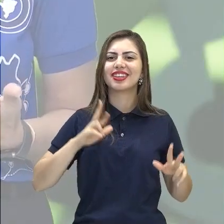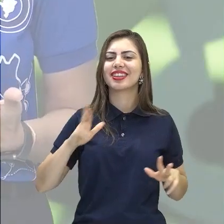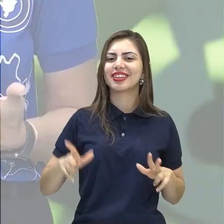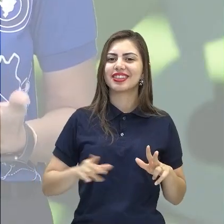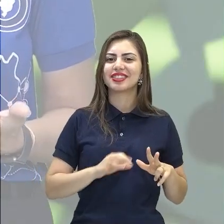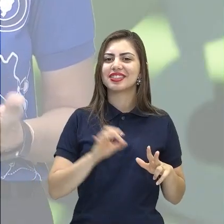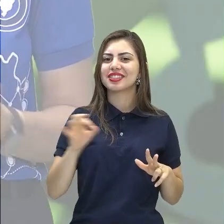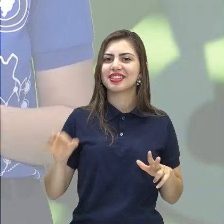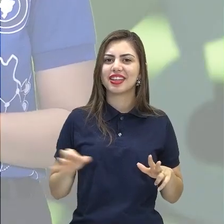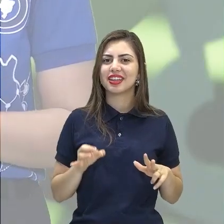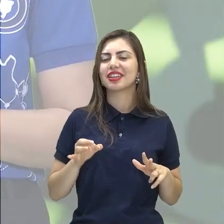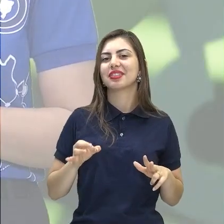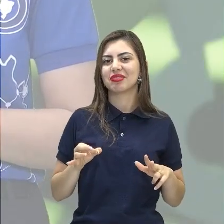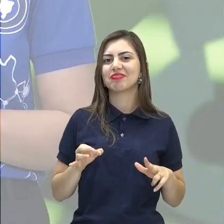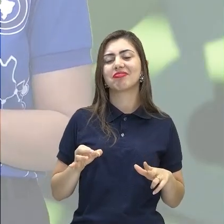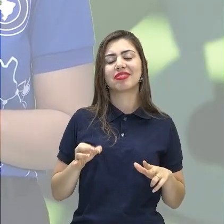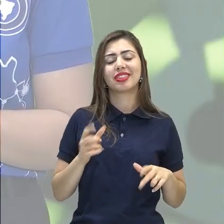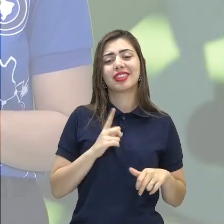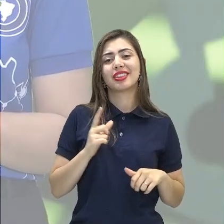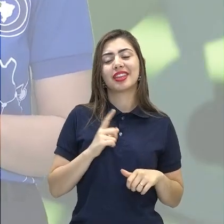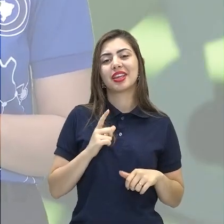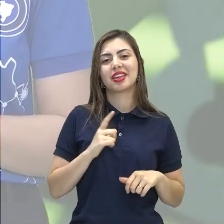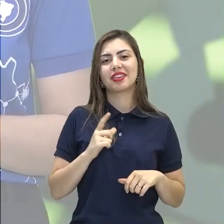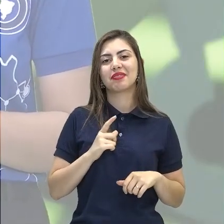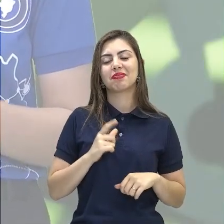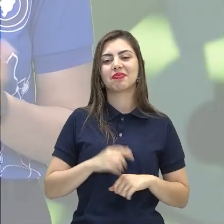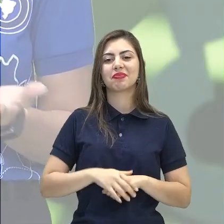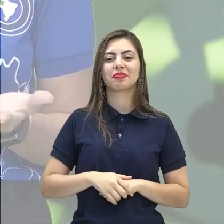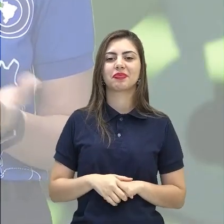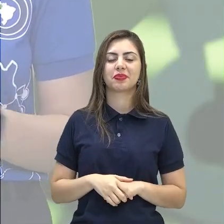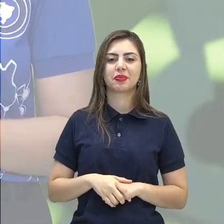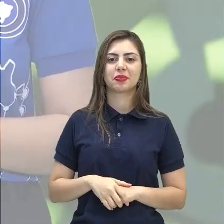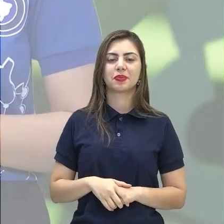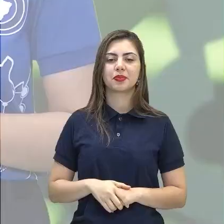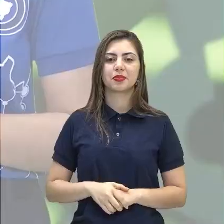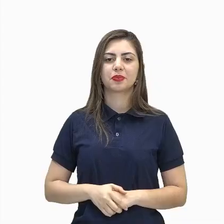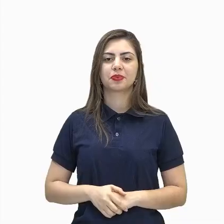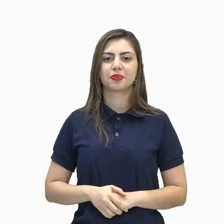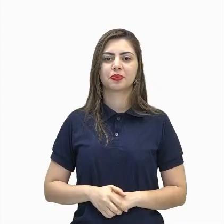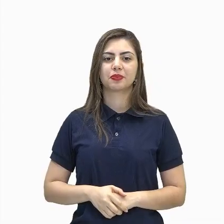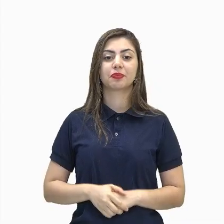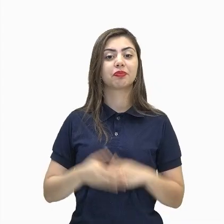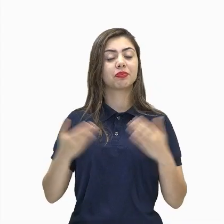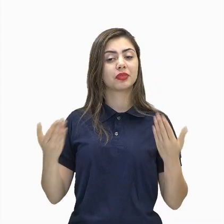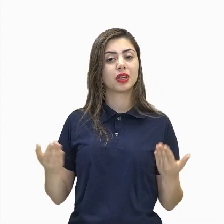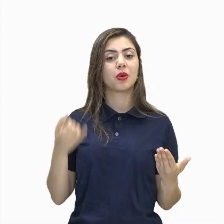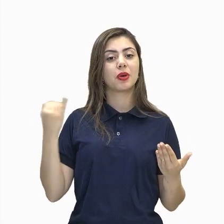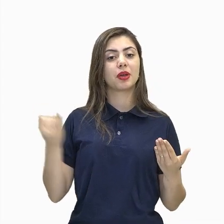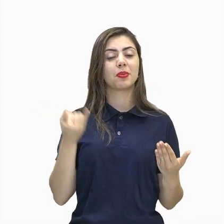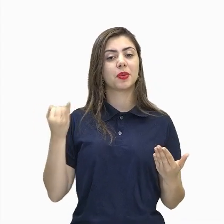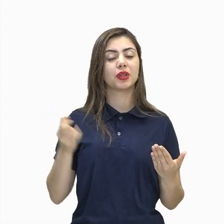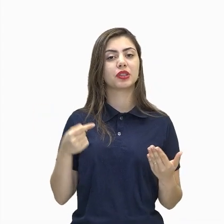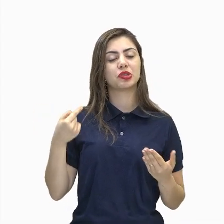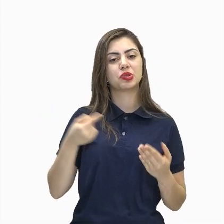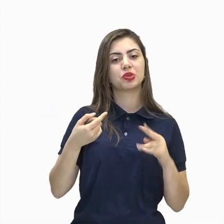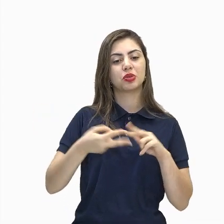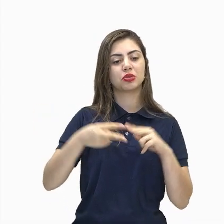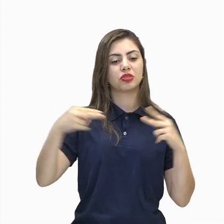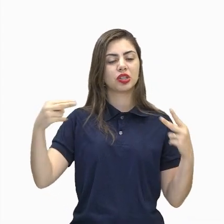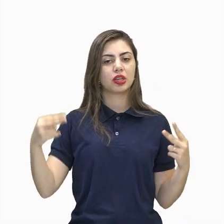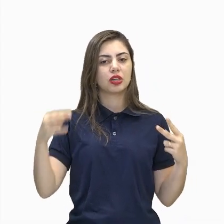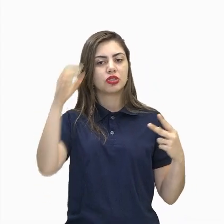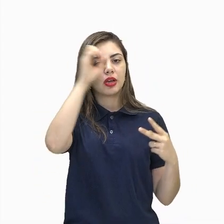nos diferentes indivíduos e nas diferentes formas de vida. Dessa forma, a importância, e as aplicações da